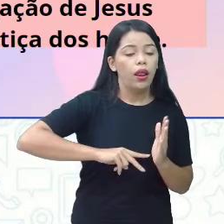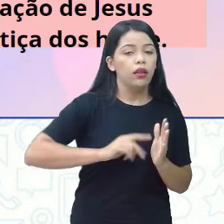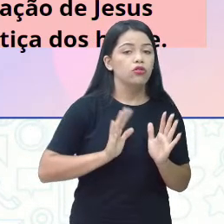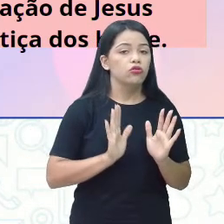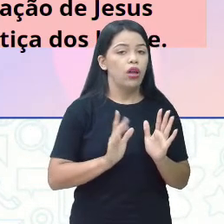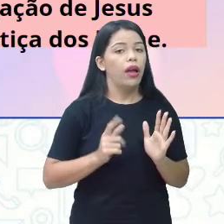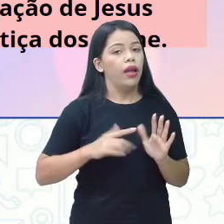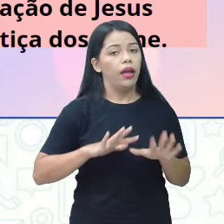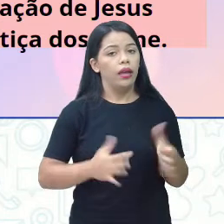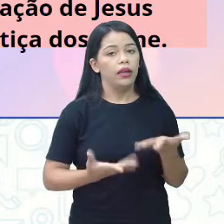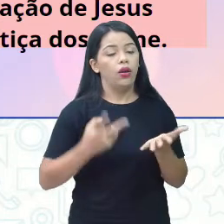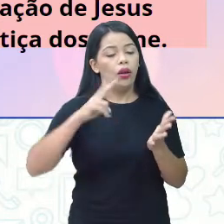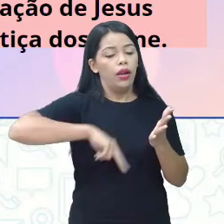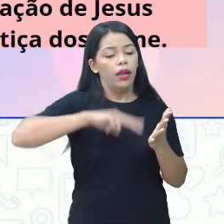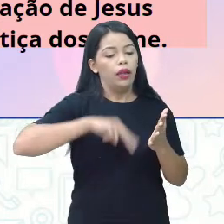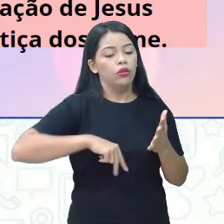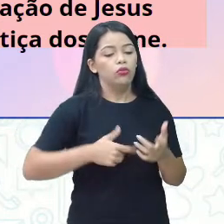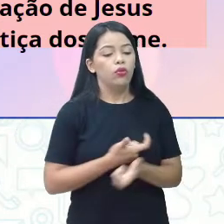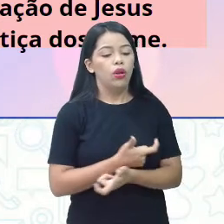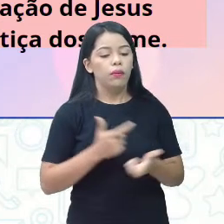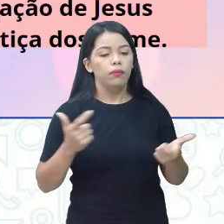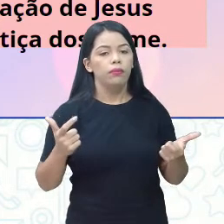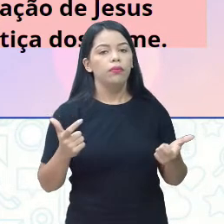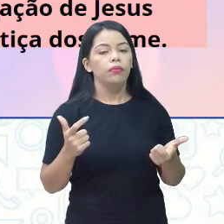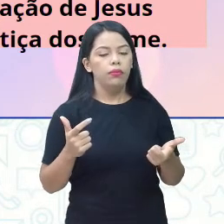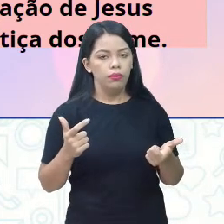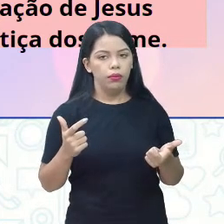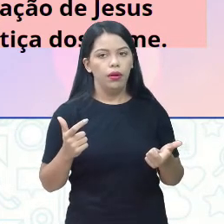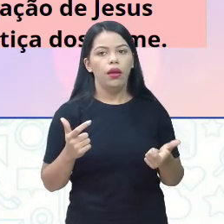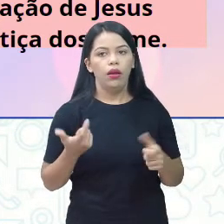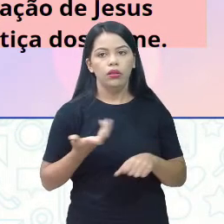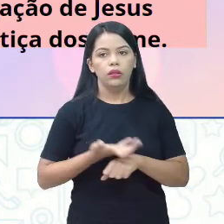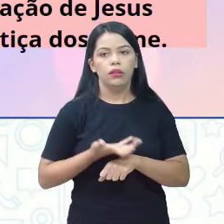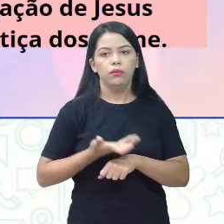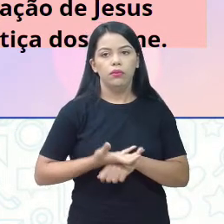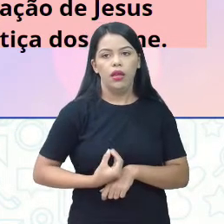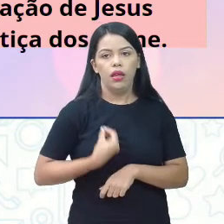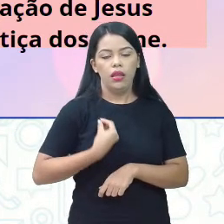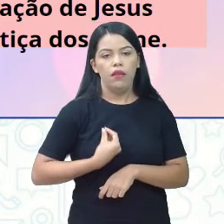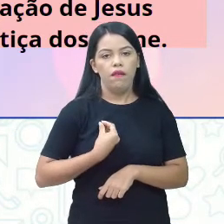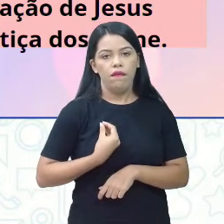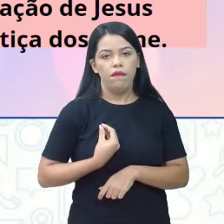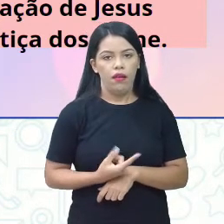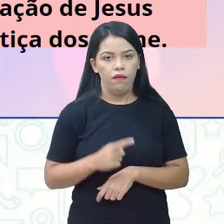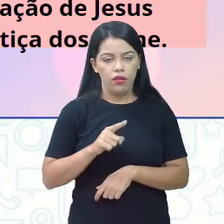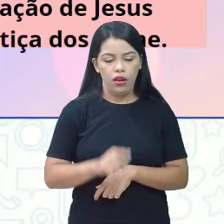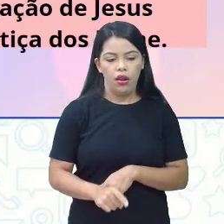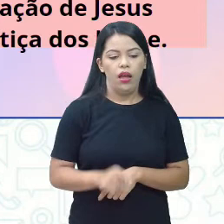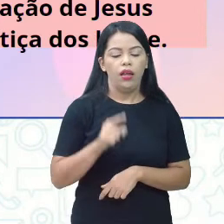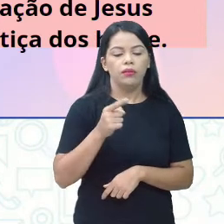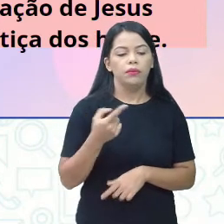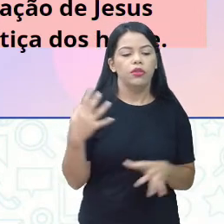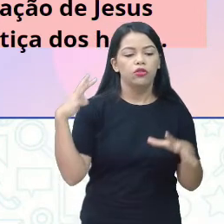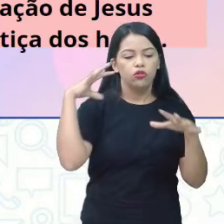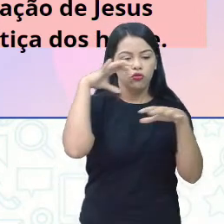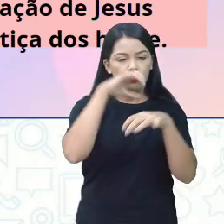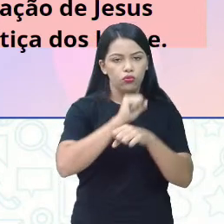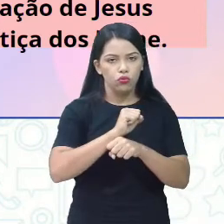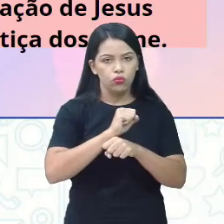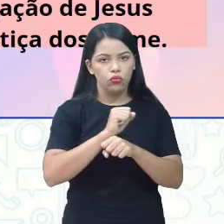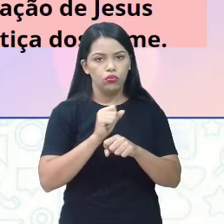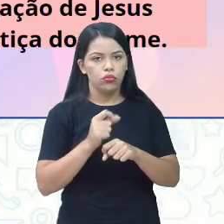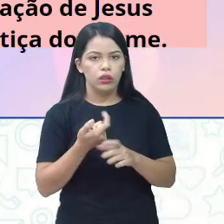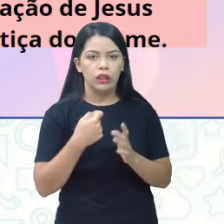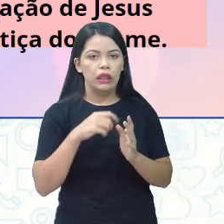maior disciplina e vive na treva escura, quem seu nome não assina, mesmo